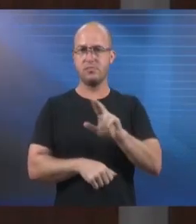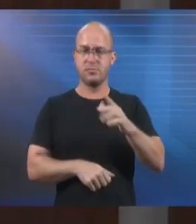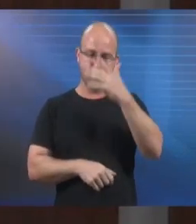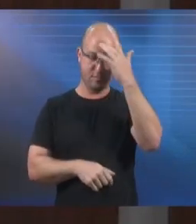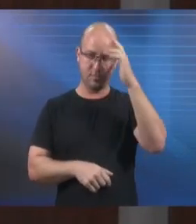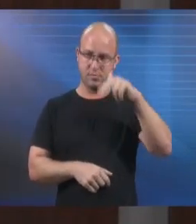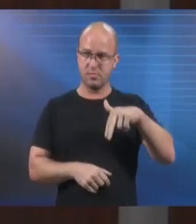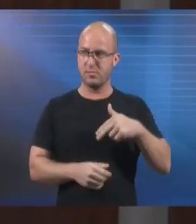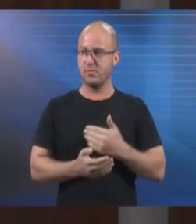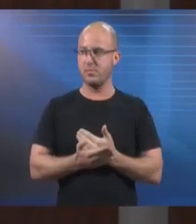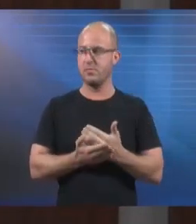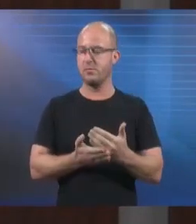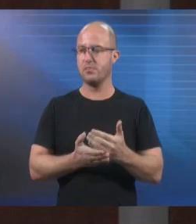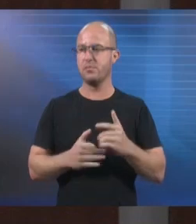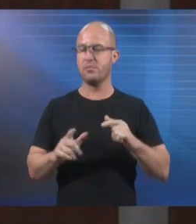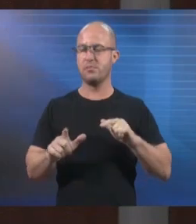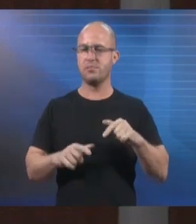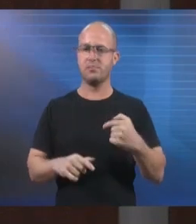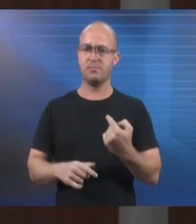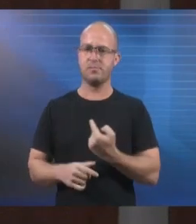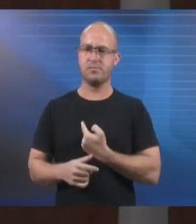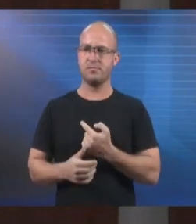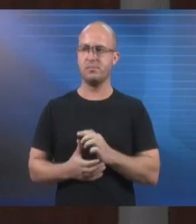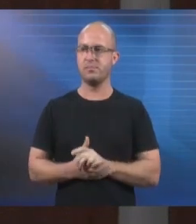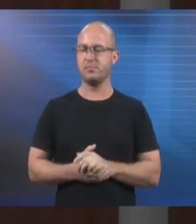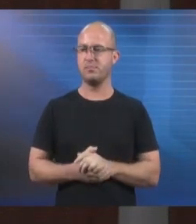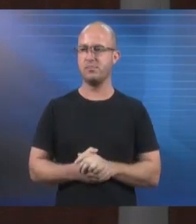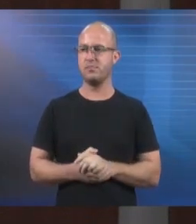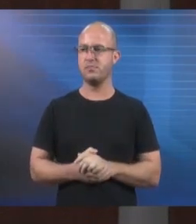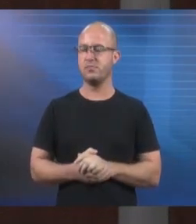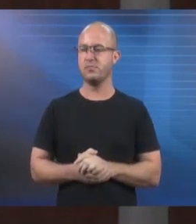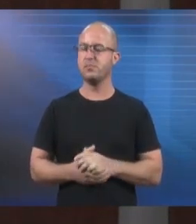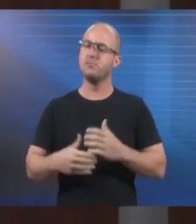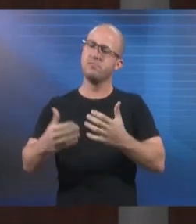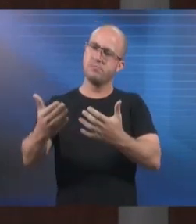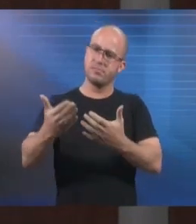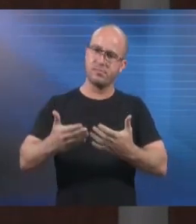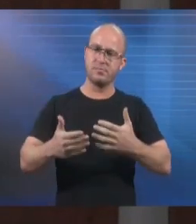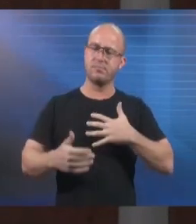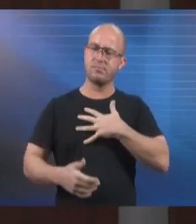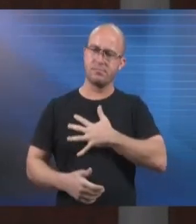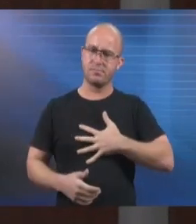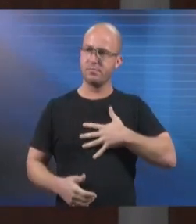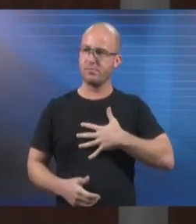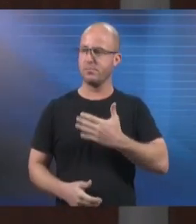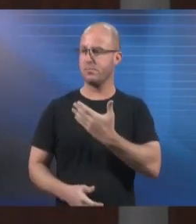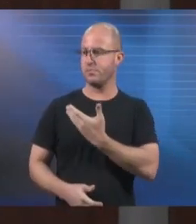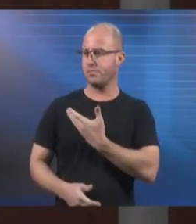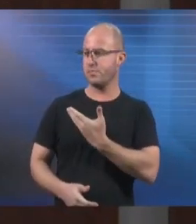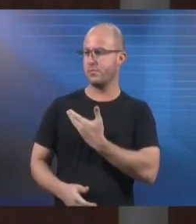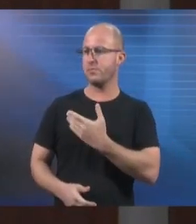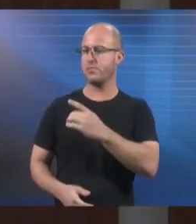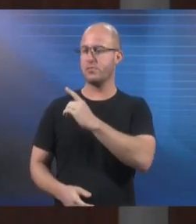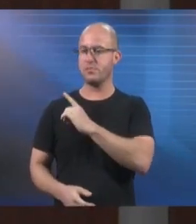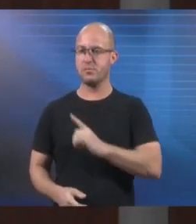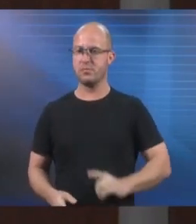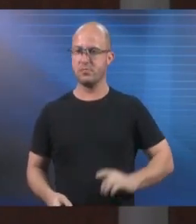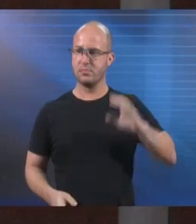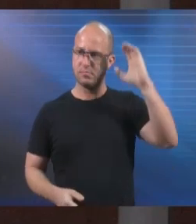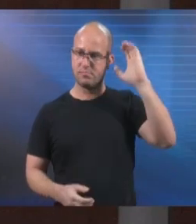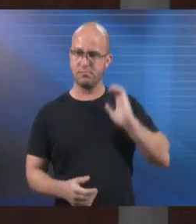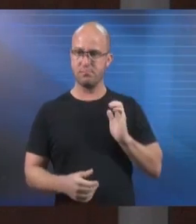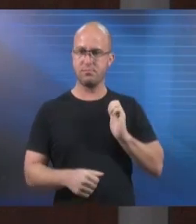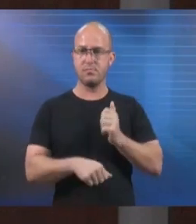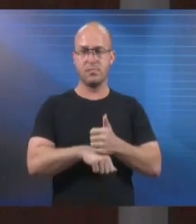Deus em nome do povo do Rio Grande do Norte iniciamos os nossos trabalhos convido com enorme prazer a querida amiga e deputada Cristiane Dantas para